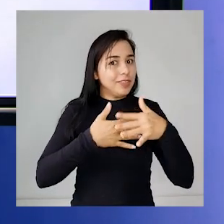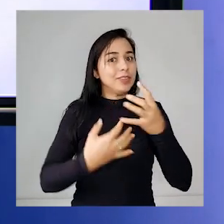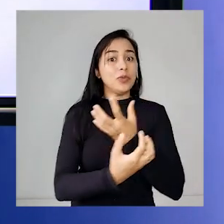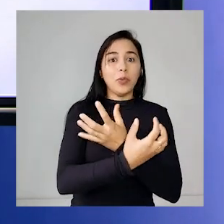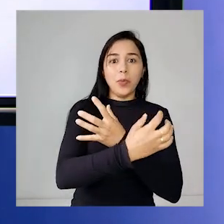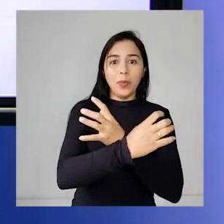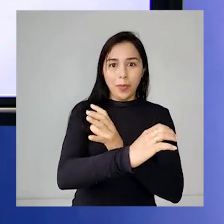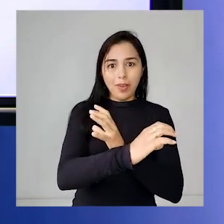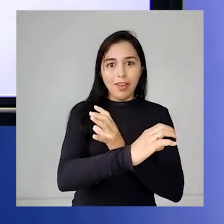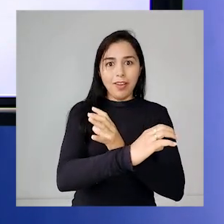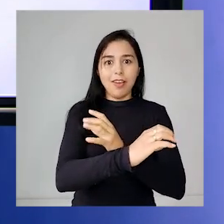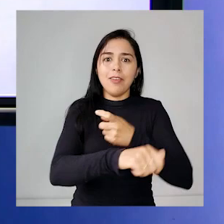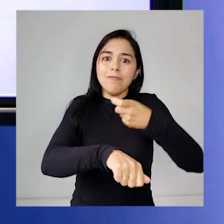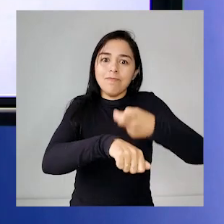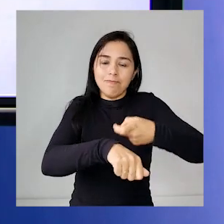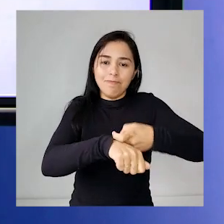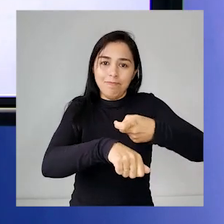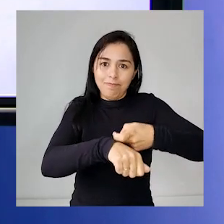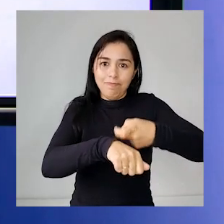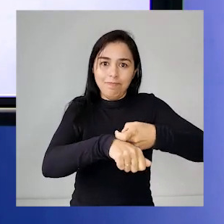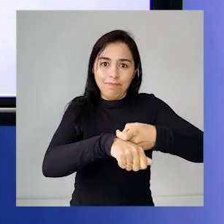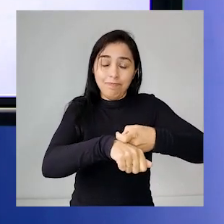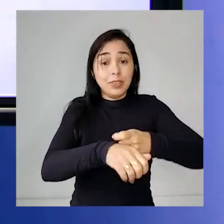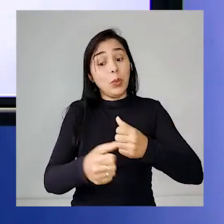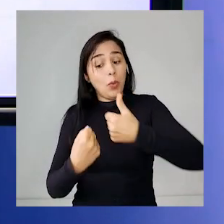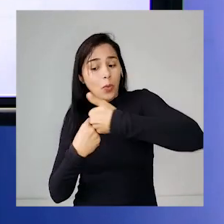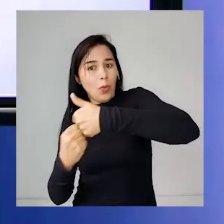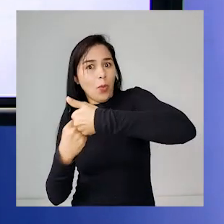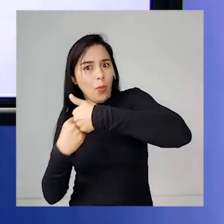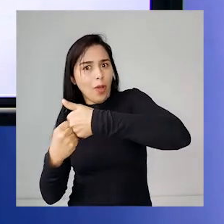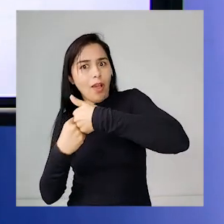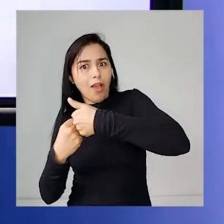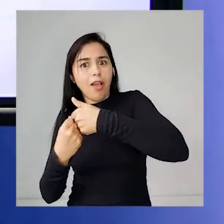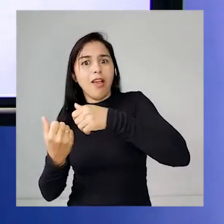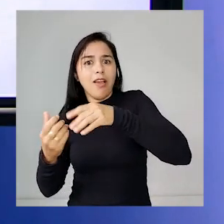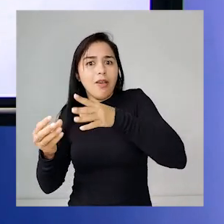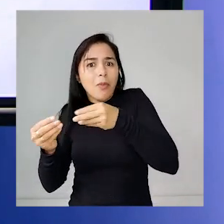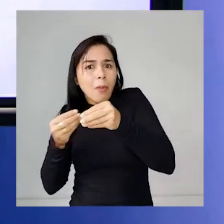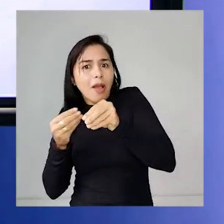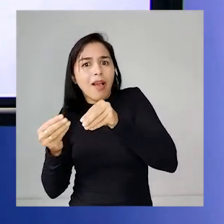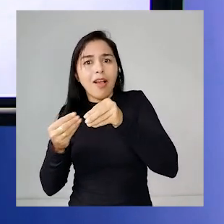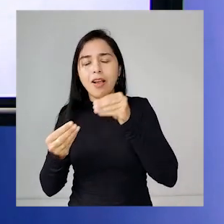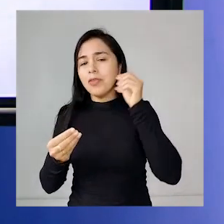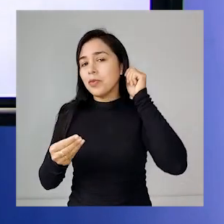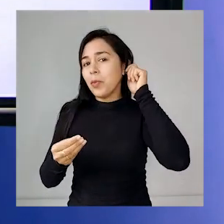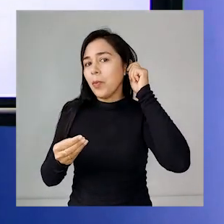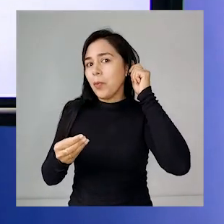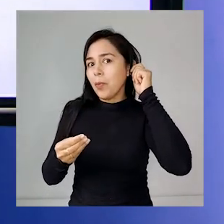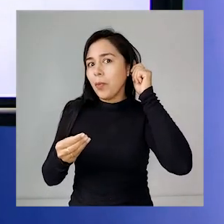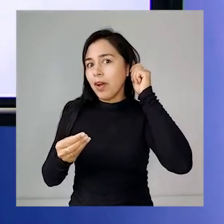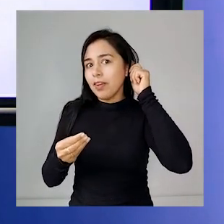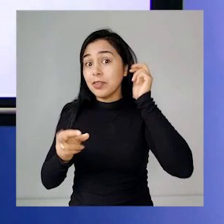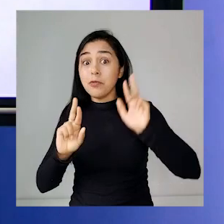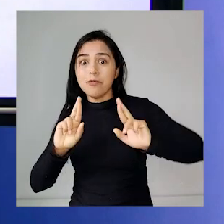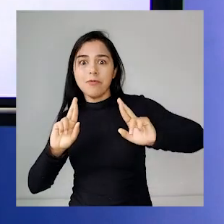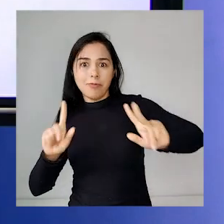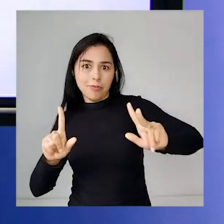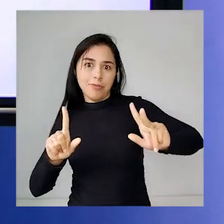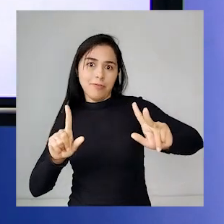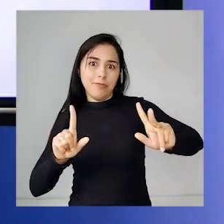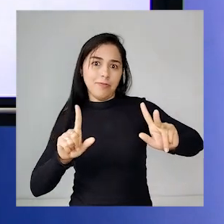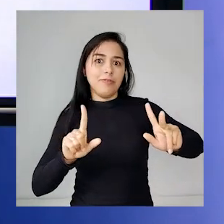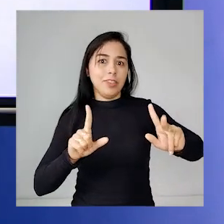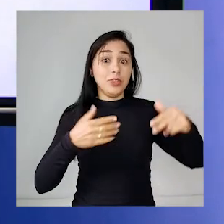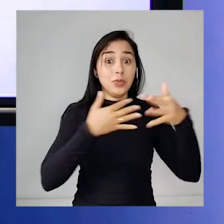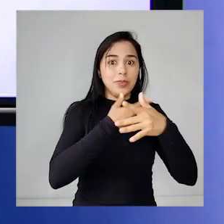nossa orelha nós podemos movimentar ela e ela muda um pouco a forma, enquanto o tecido ósseo é mais rígido,